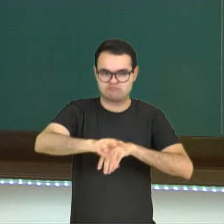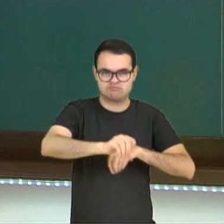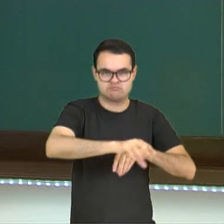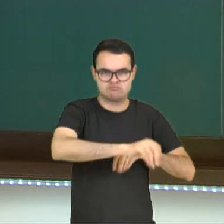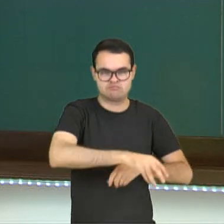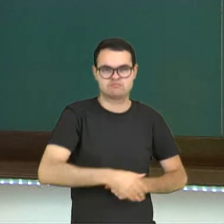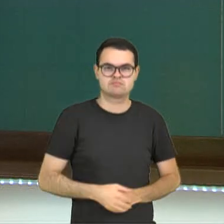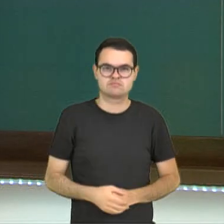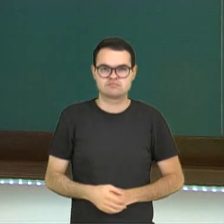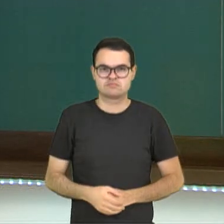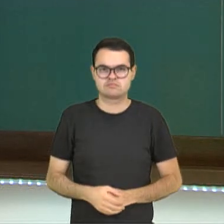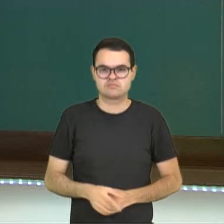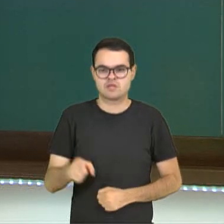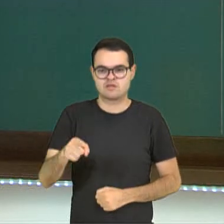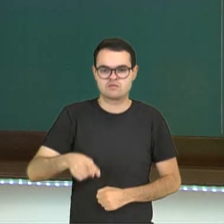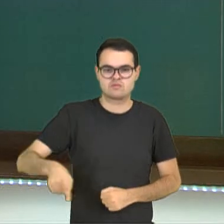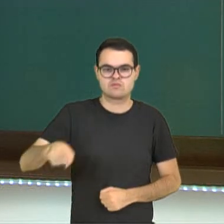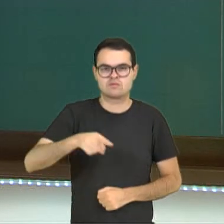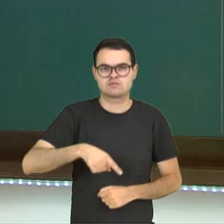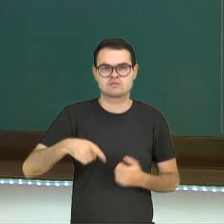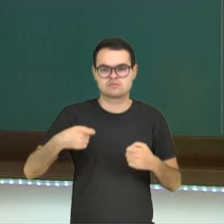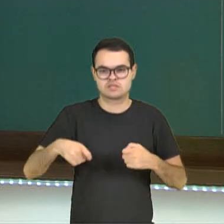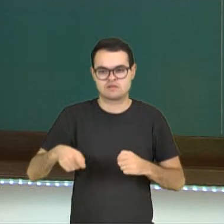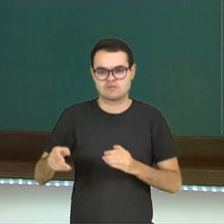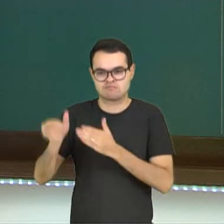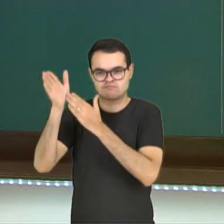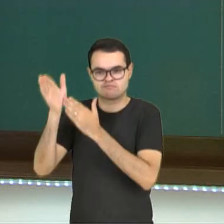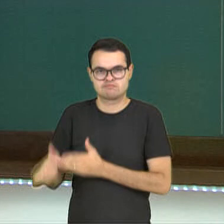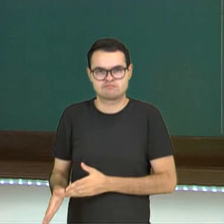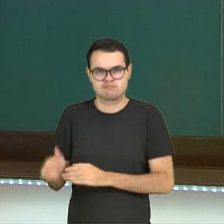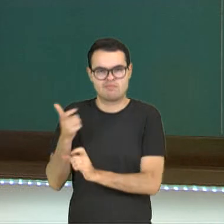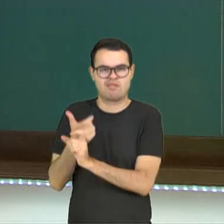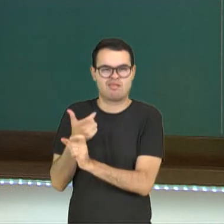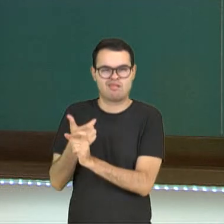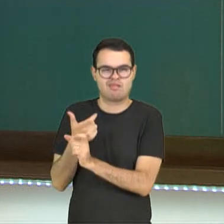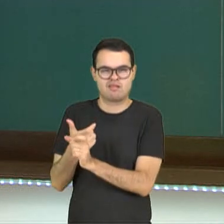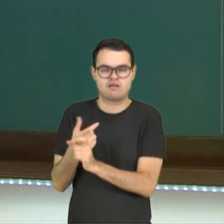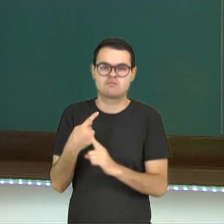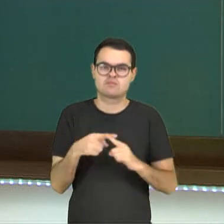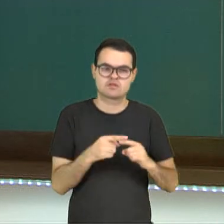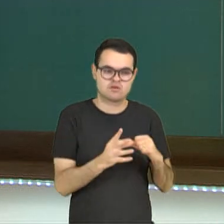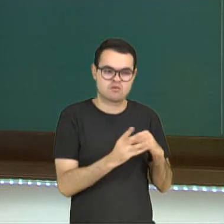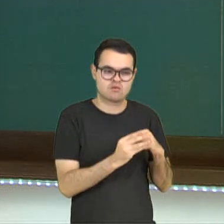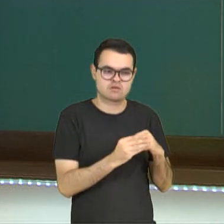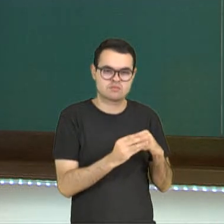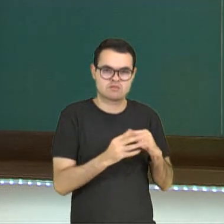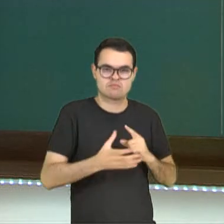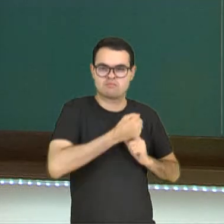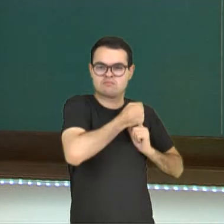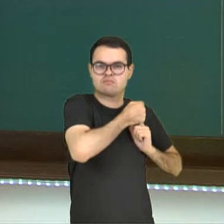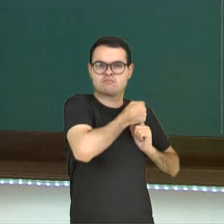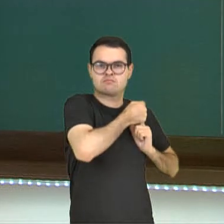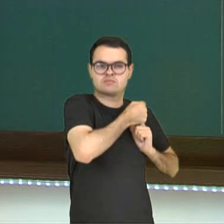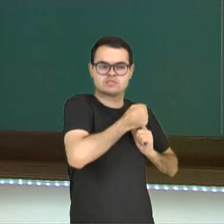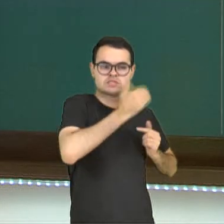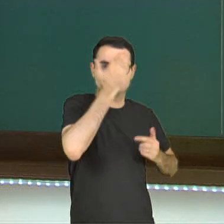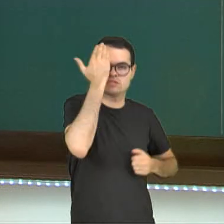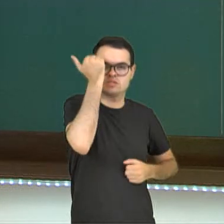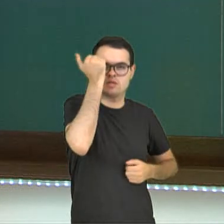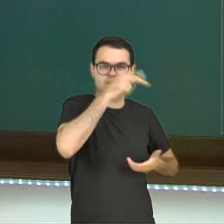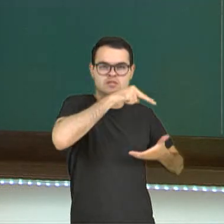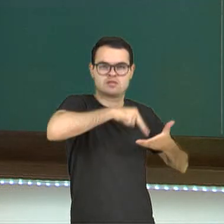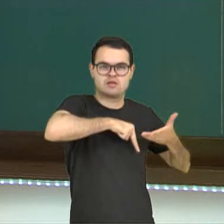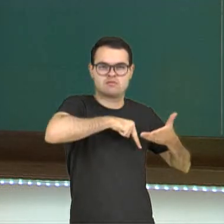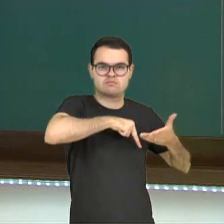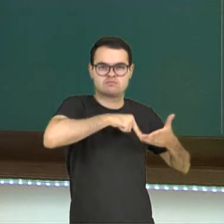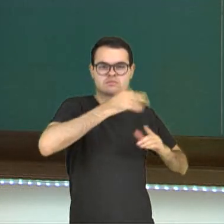né? E os outros tinham que se permanecer analfabetos. Por quê? Porque o conhecimento estava só em quem sabia ler.